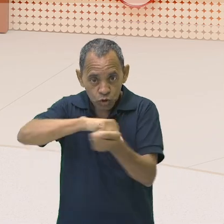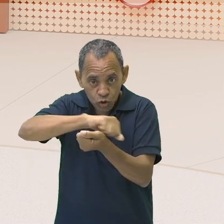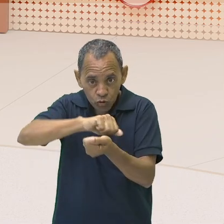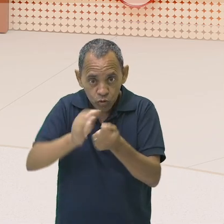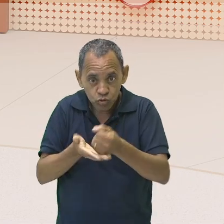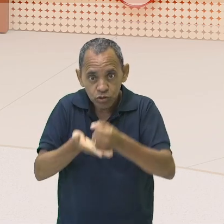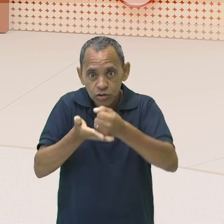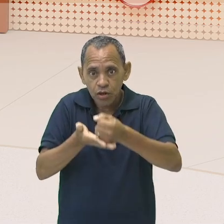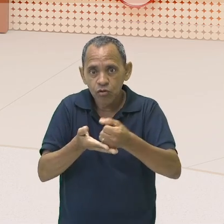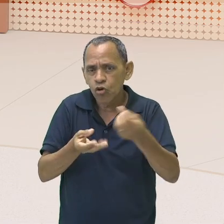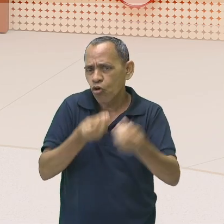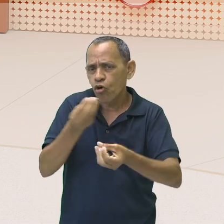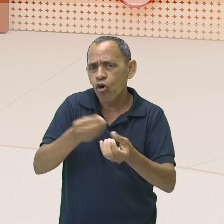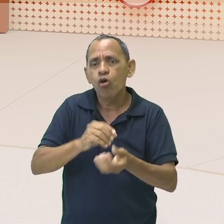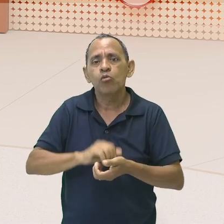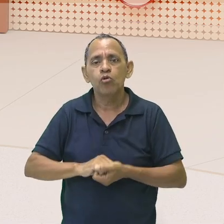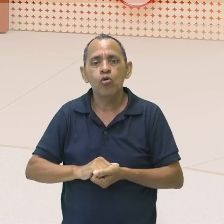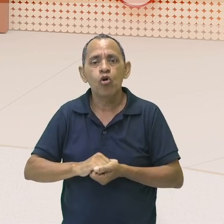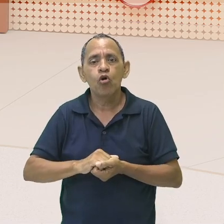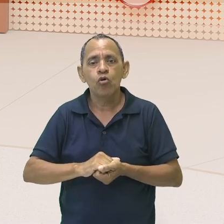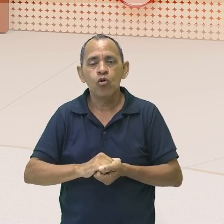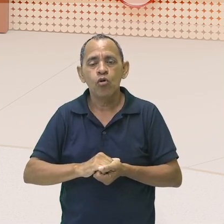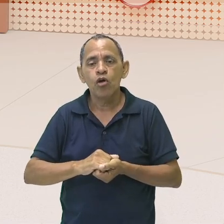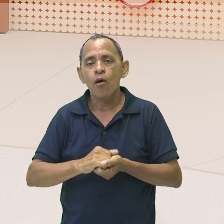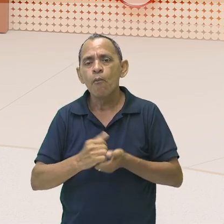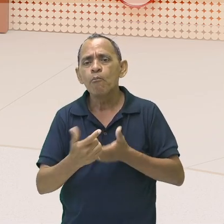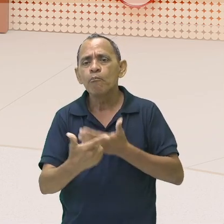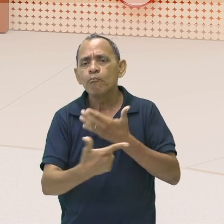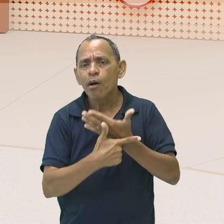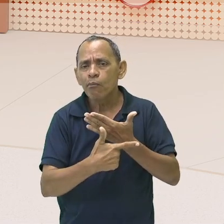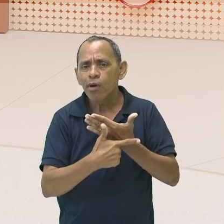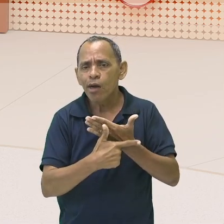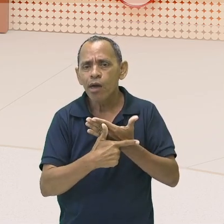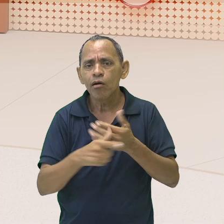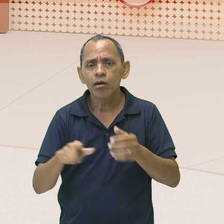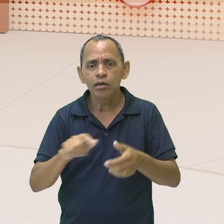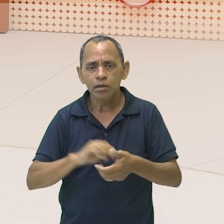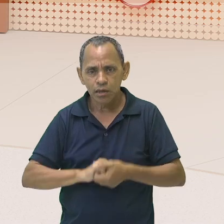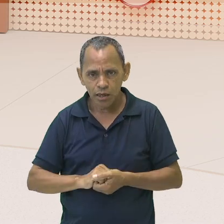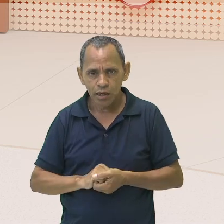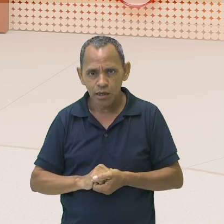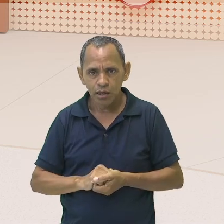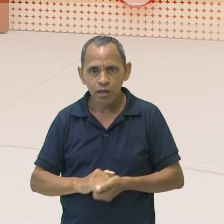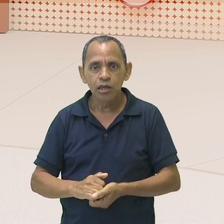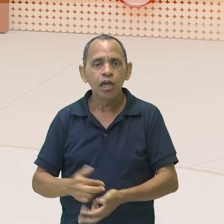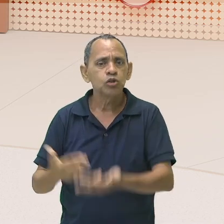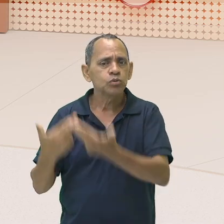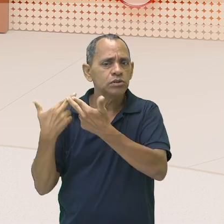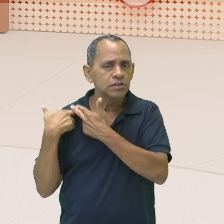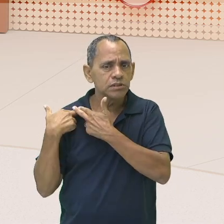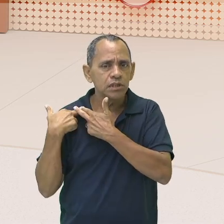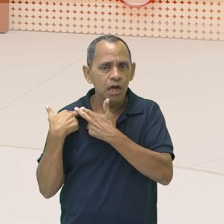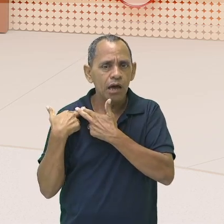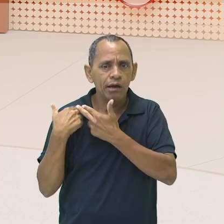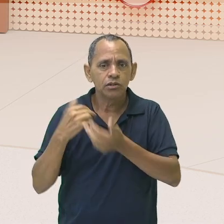vai entender agora o papel das duas principais instituições, o PNUMA em âmbito nacional e o IBAMA em